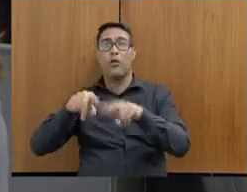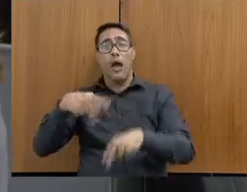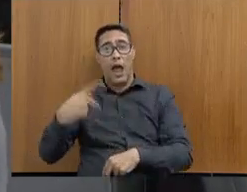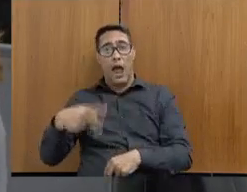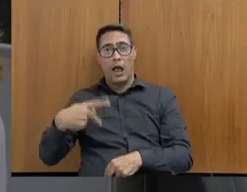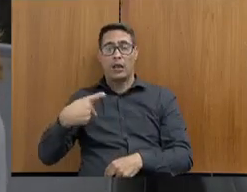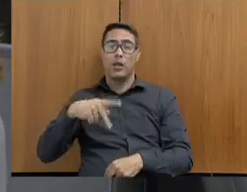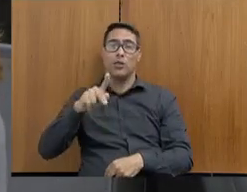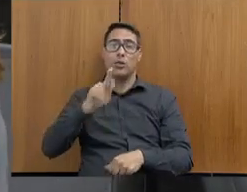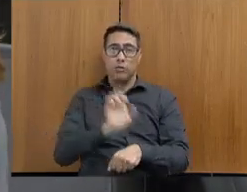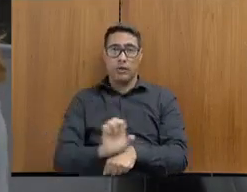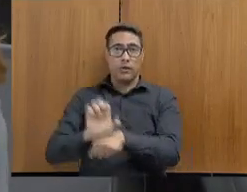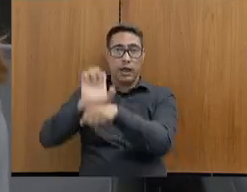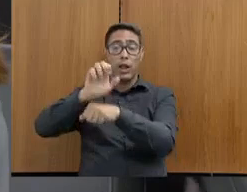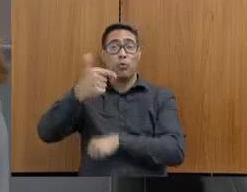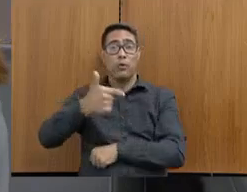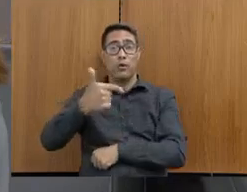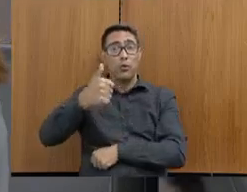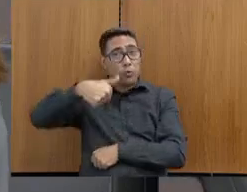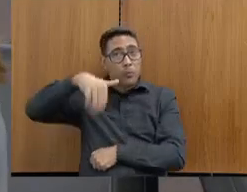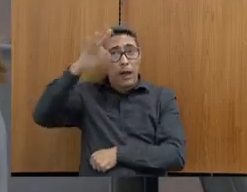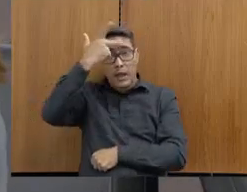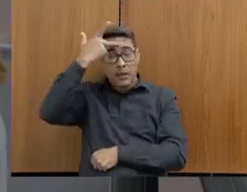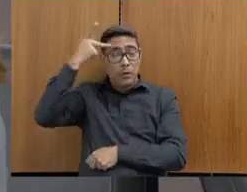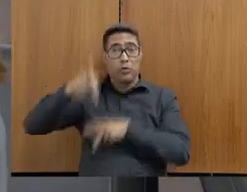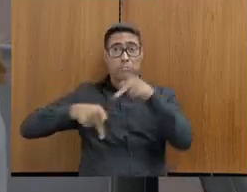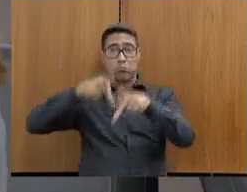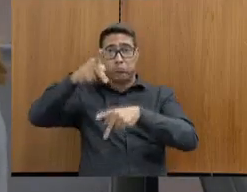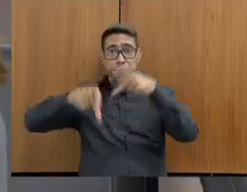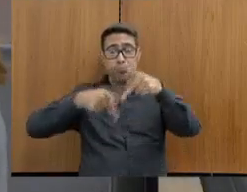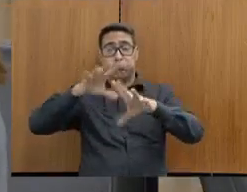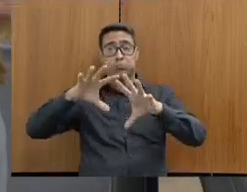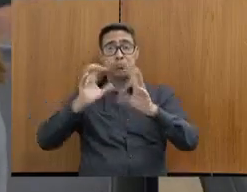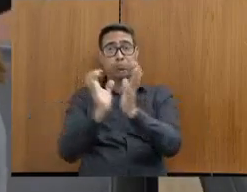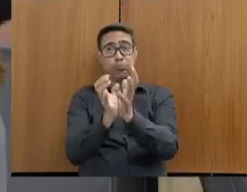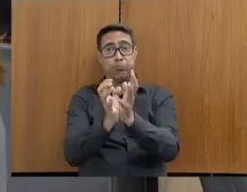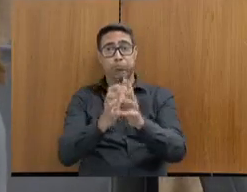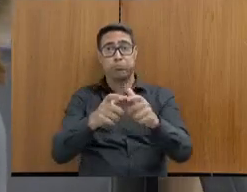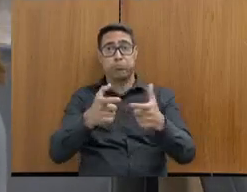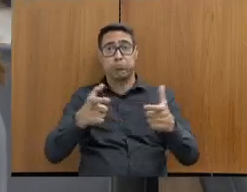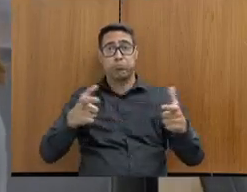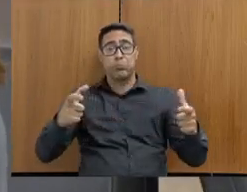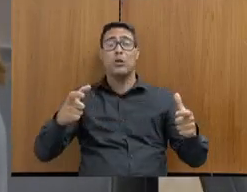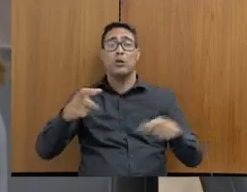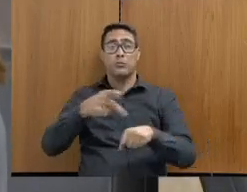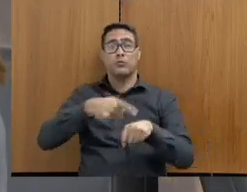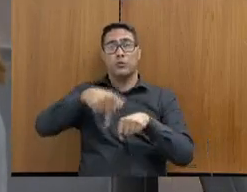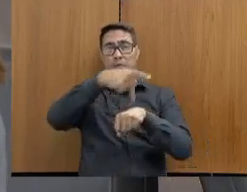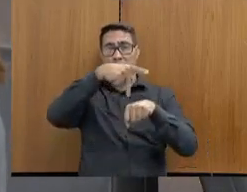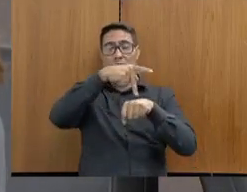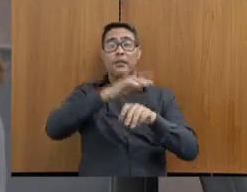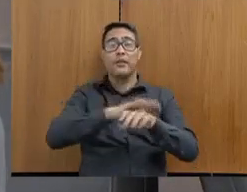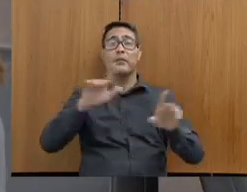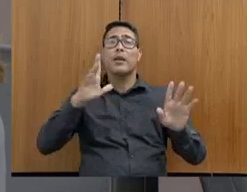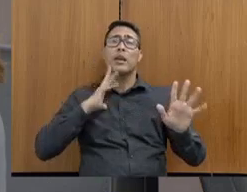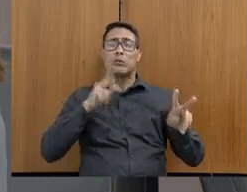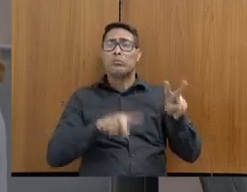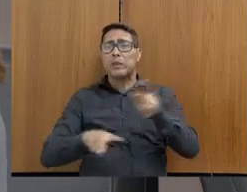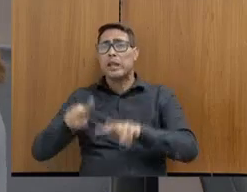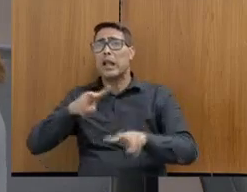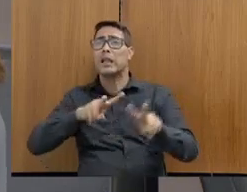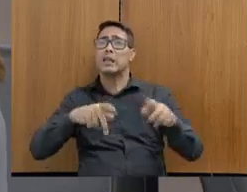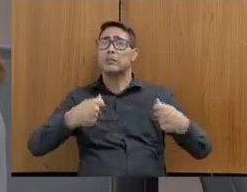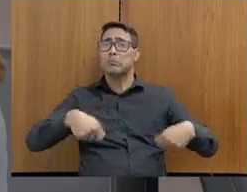né então eu penso que é qualquer análise ela tem que ser feita também né evidentemente que não